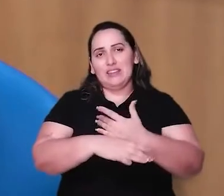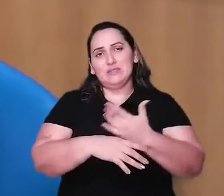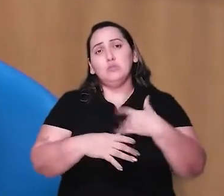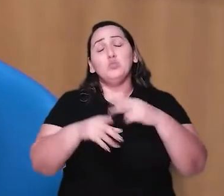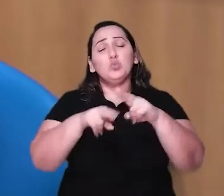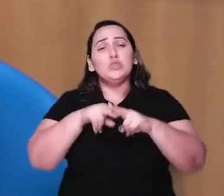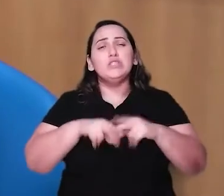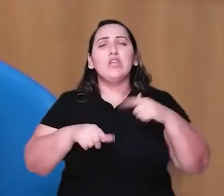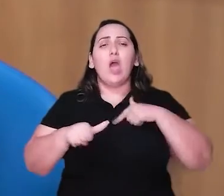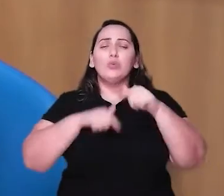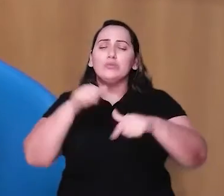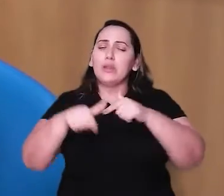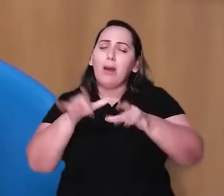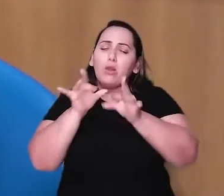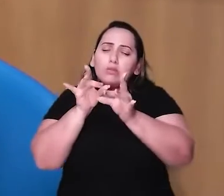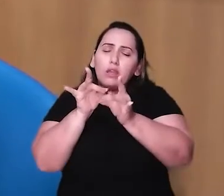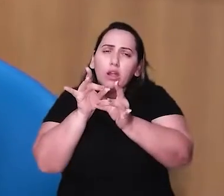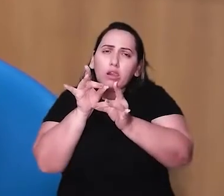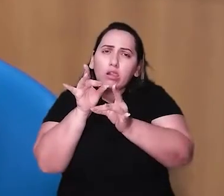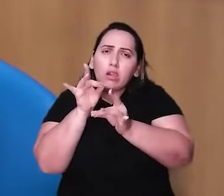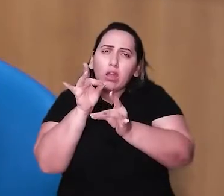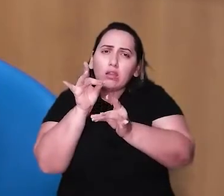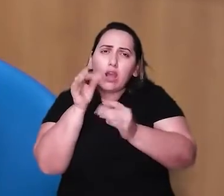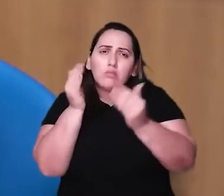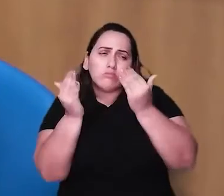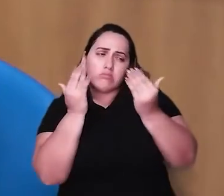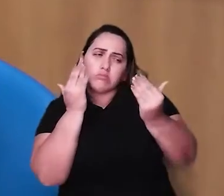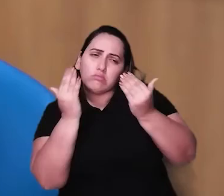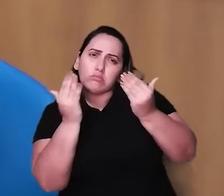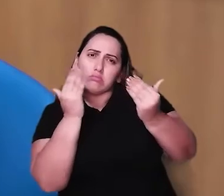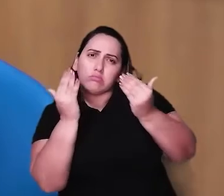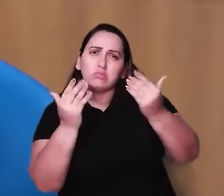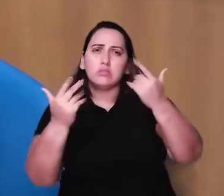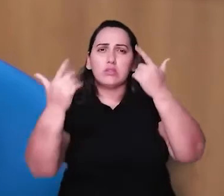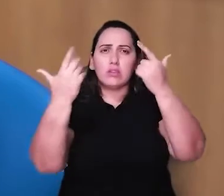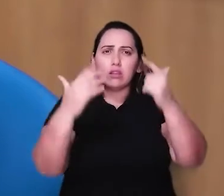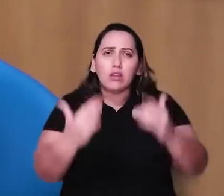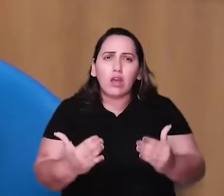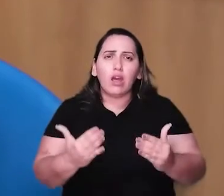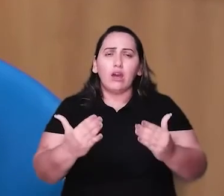muito acurado da história das mulheres que então passaram